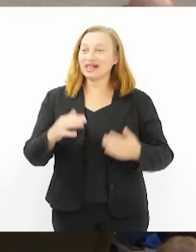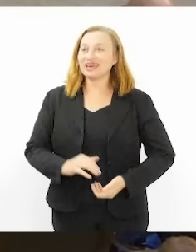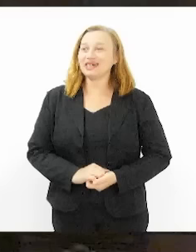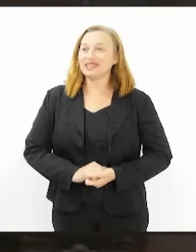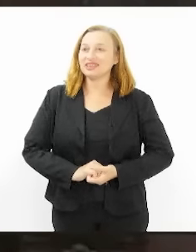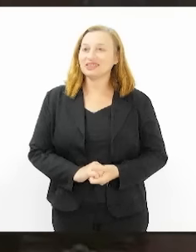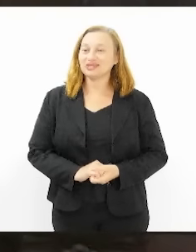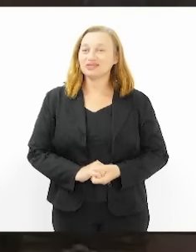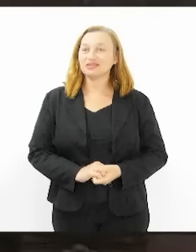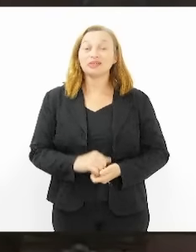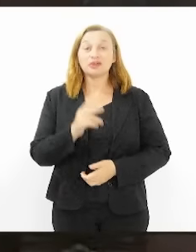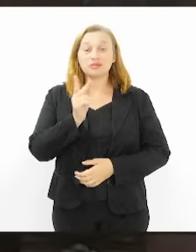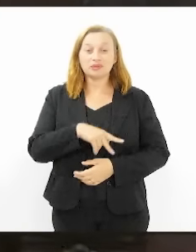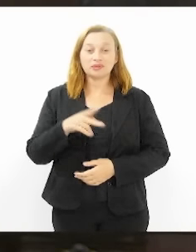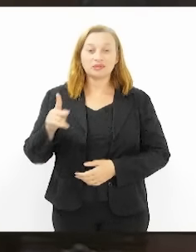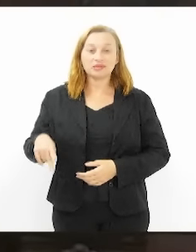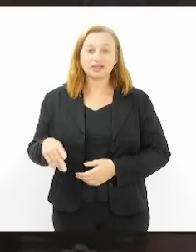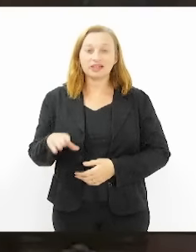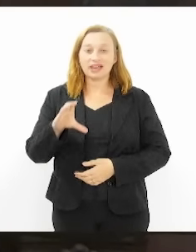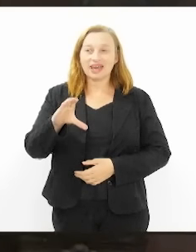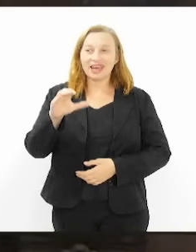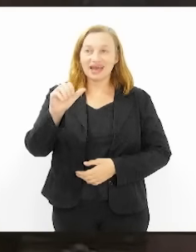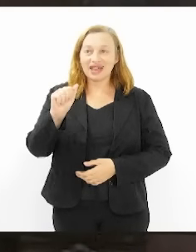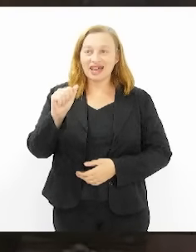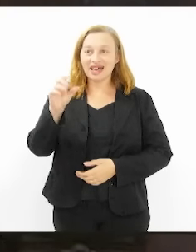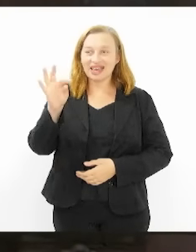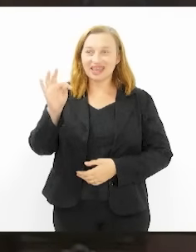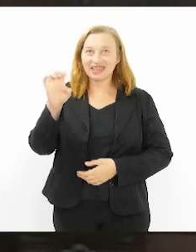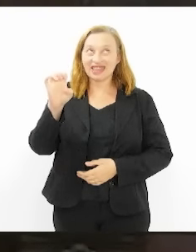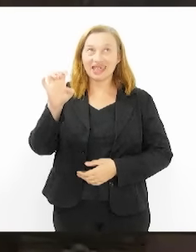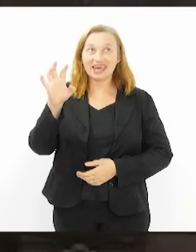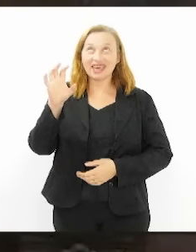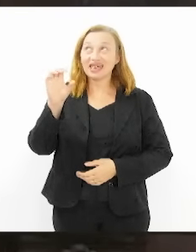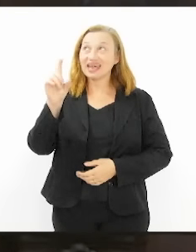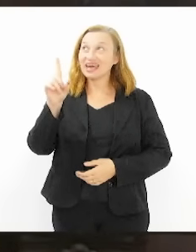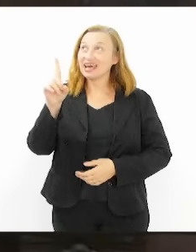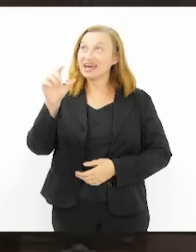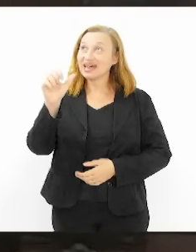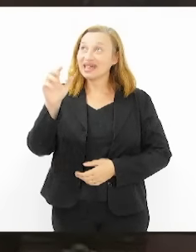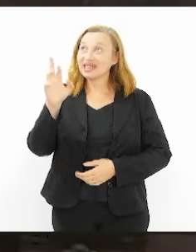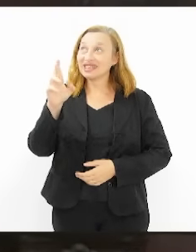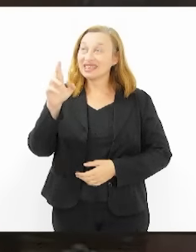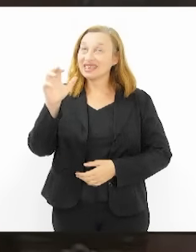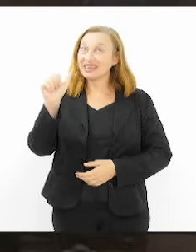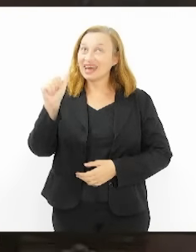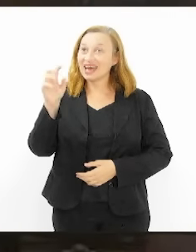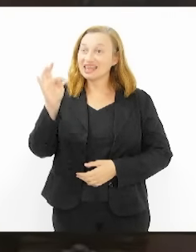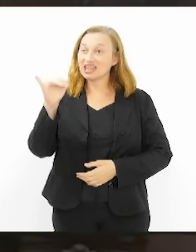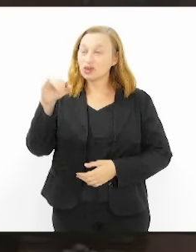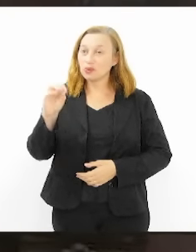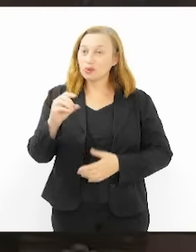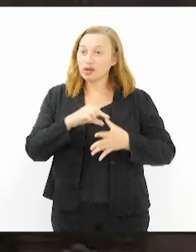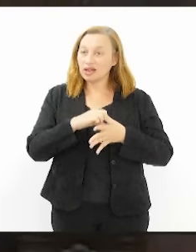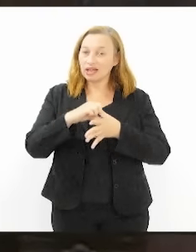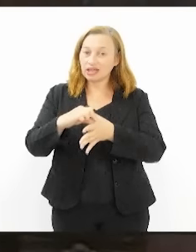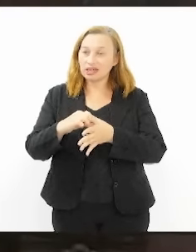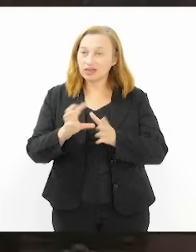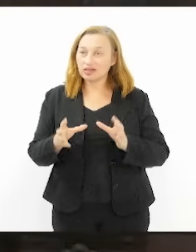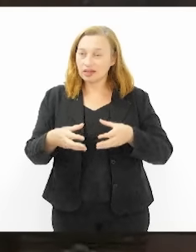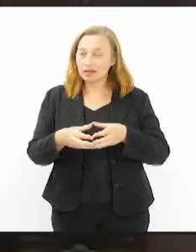Foi professor catedrático de História na PUC de São Paulo, líder da Congregação Mariana,